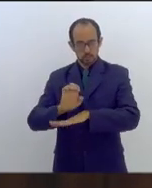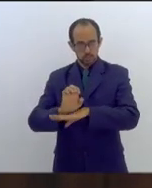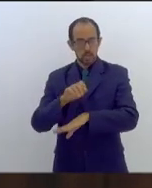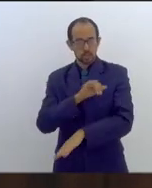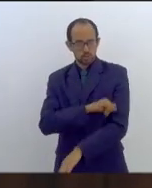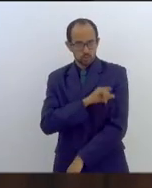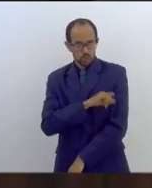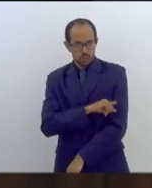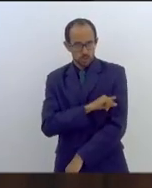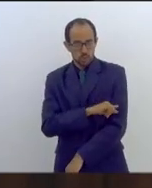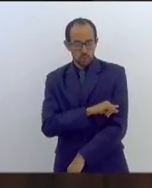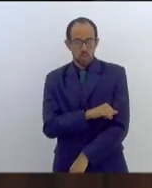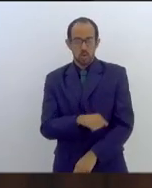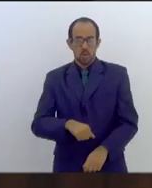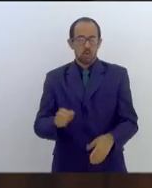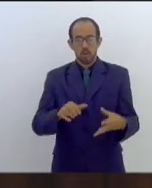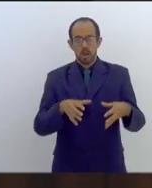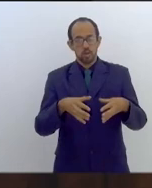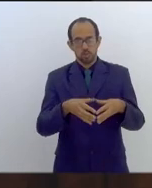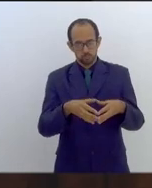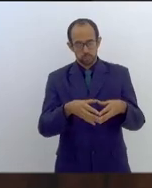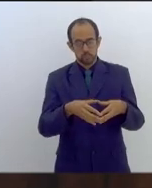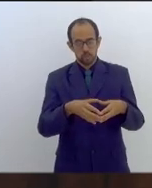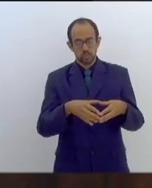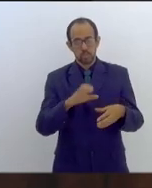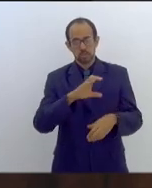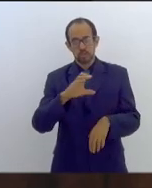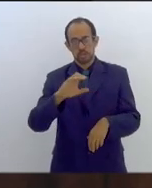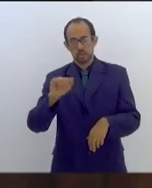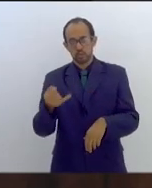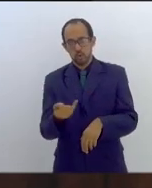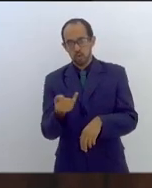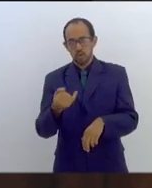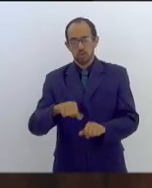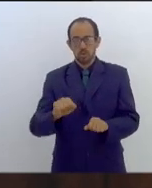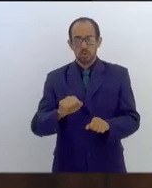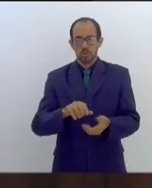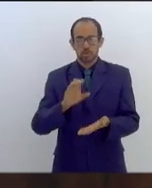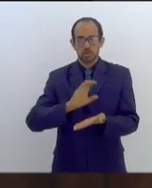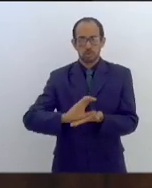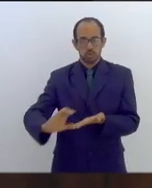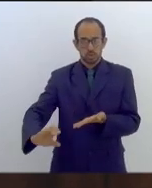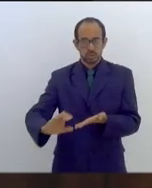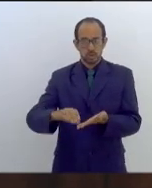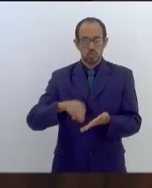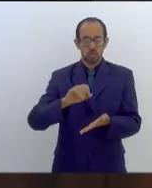pendendo de pareceres das comissões de Constituição e Justiça, de Tributação e Orçamento.